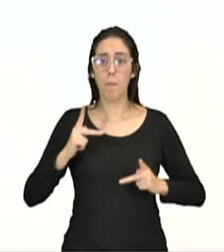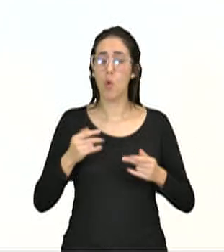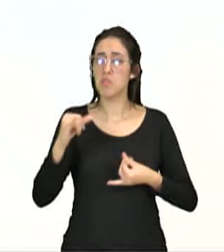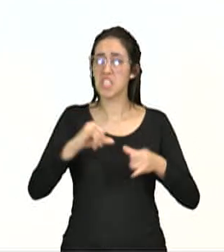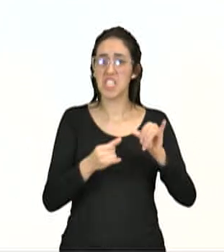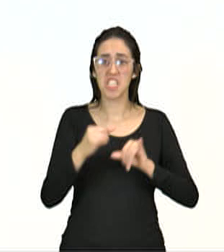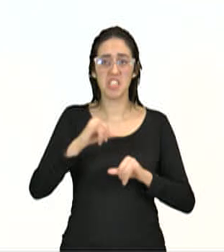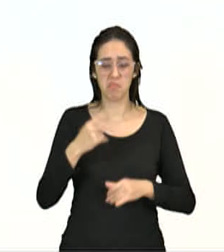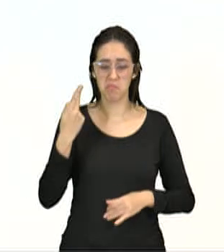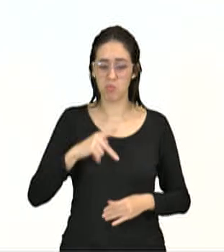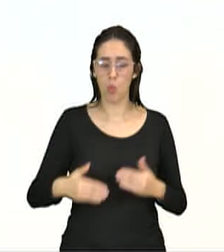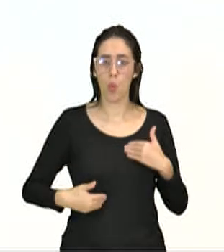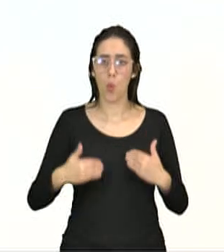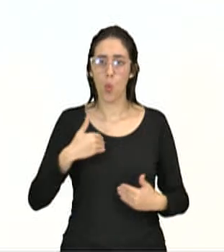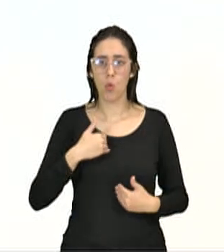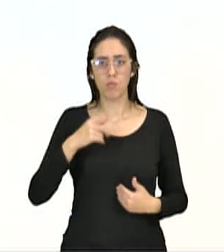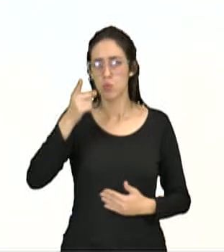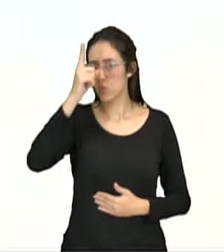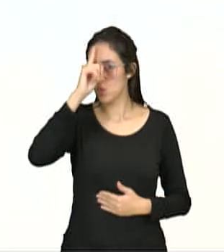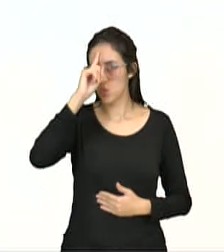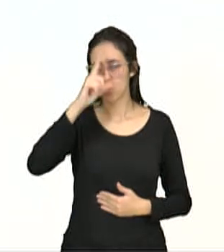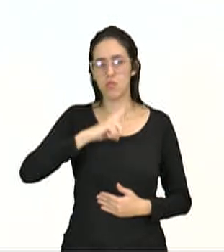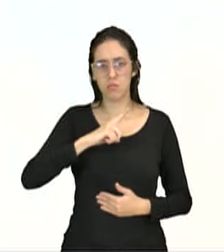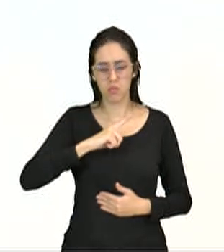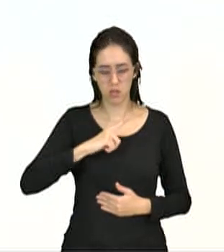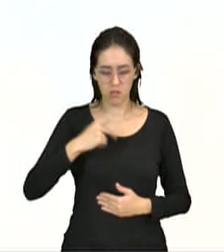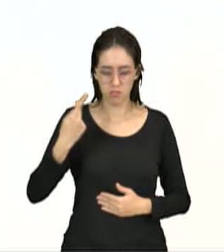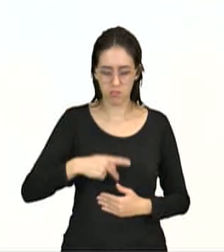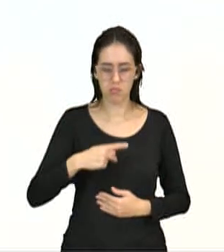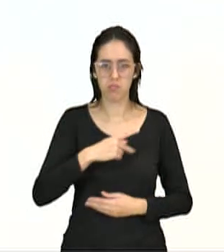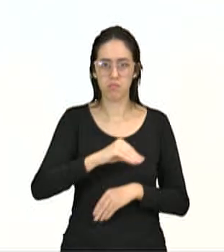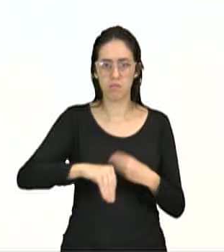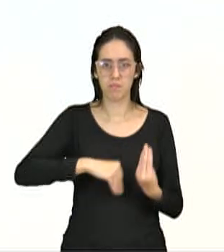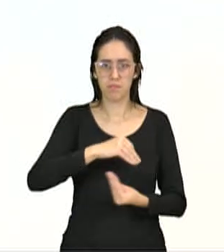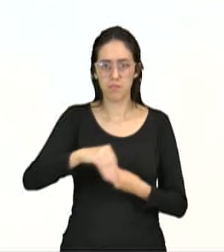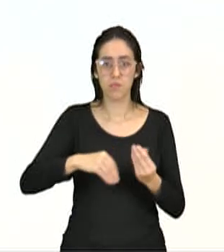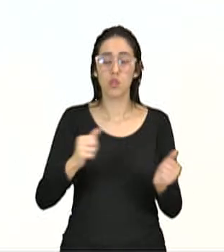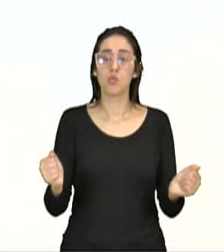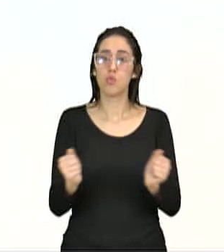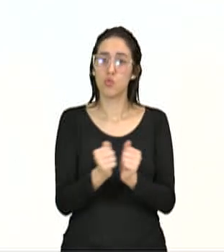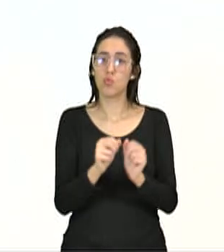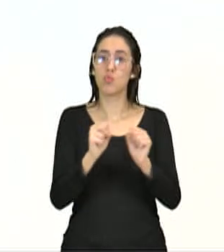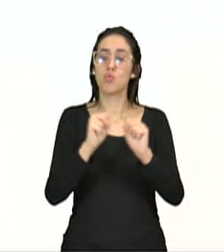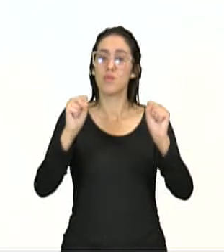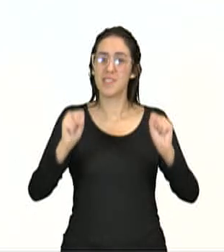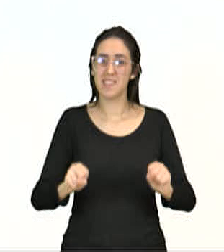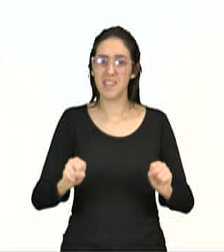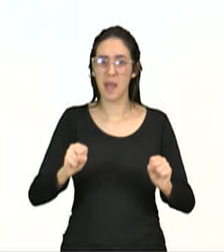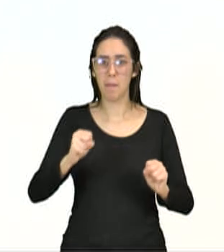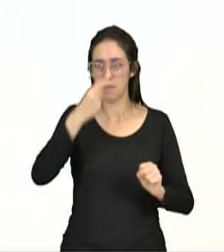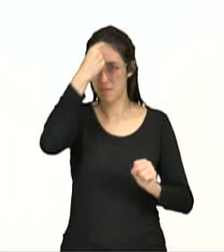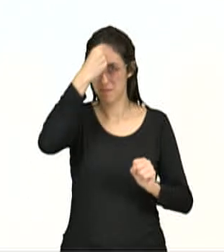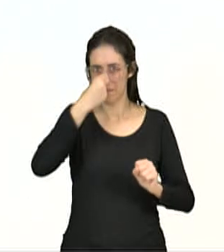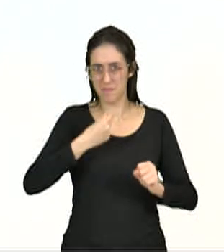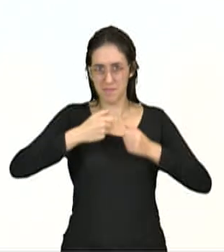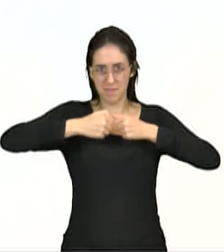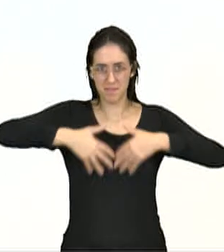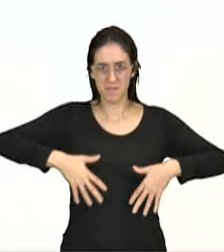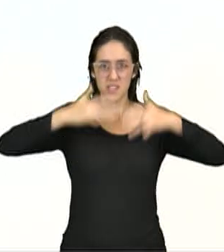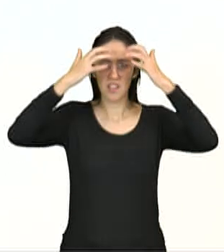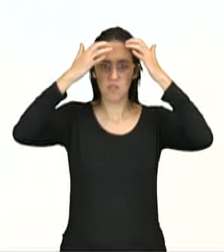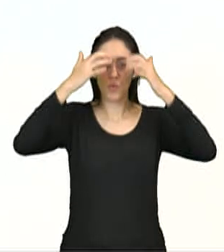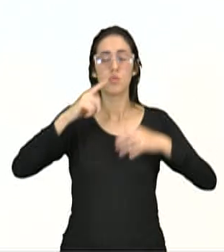vão agir no nosso corpo todo, tá? Juntamente com o sistema nervoso, esse sistema